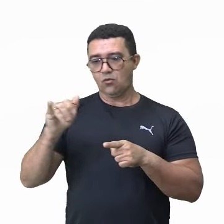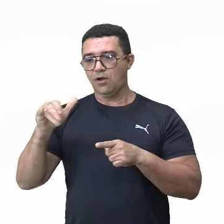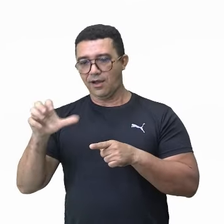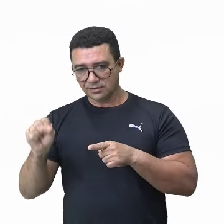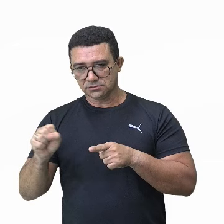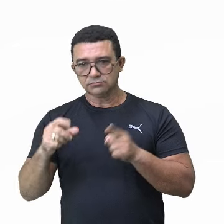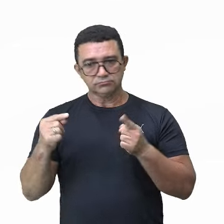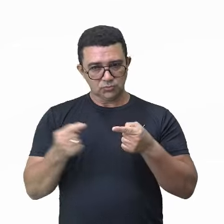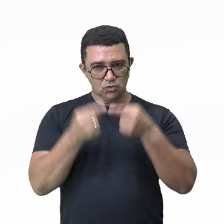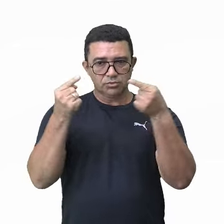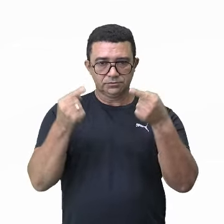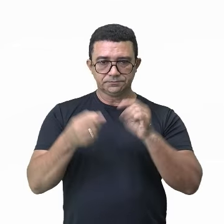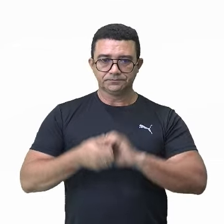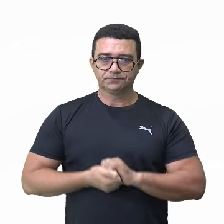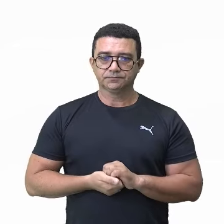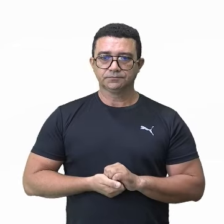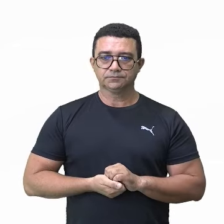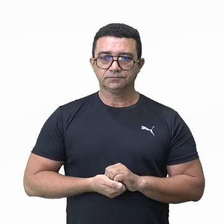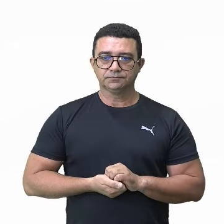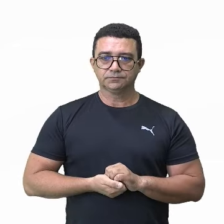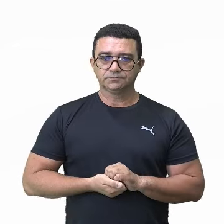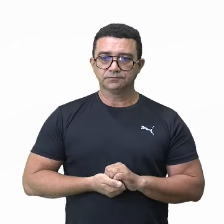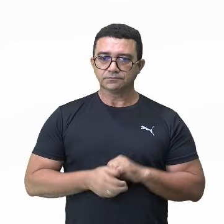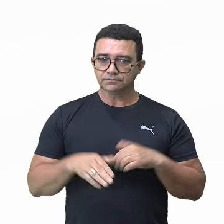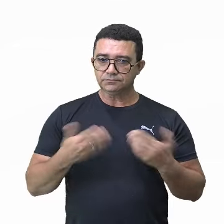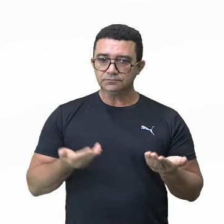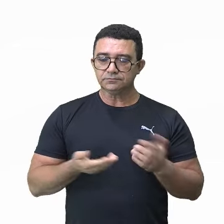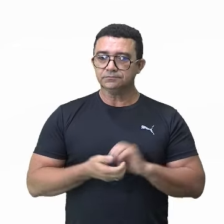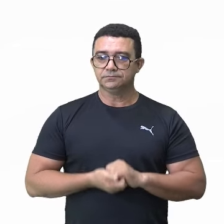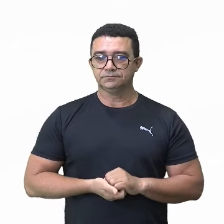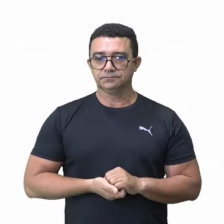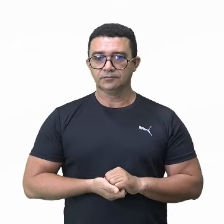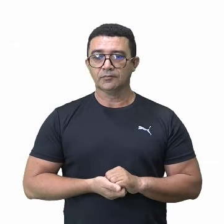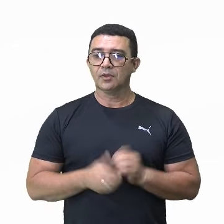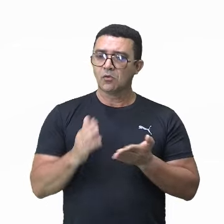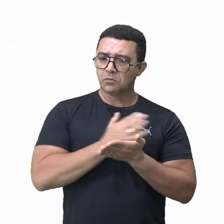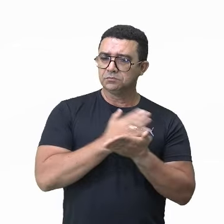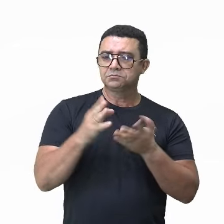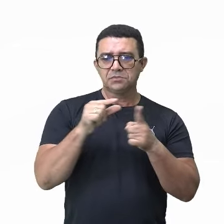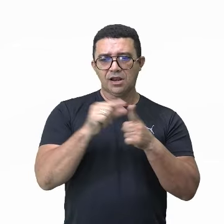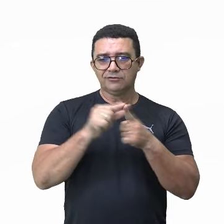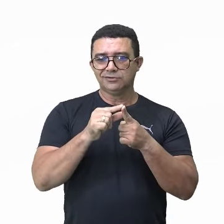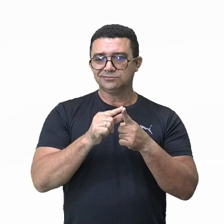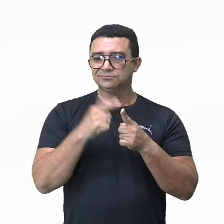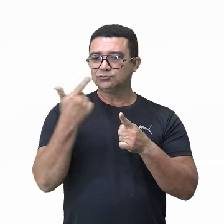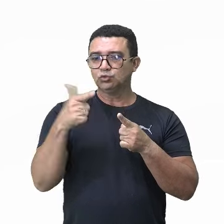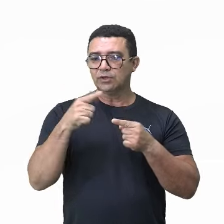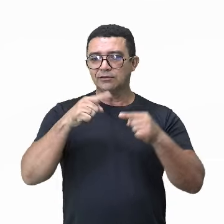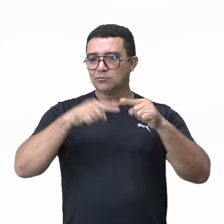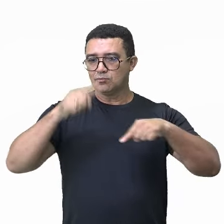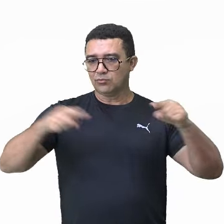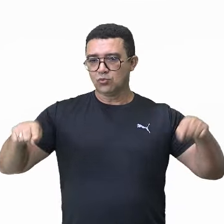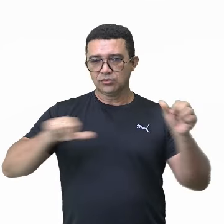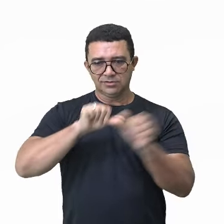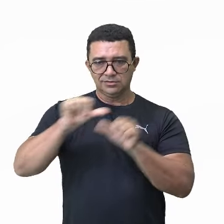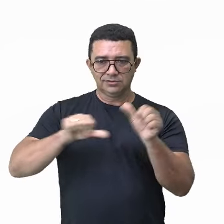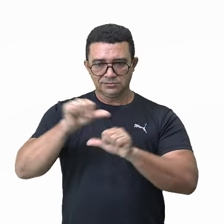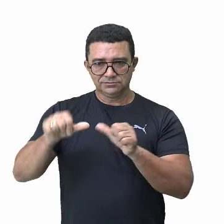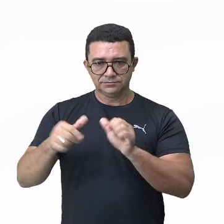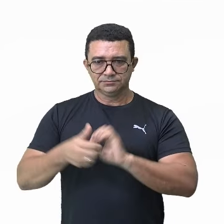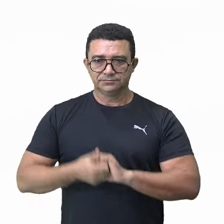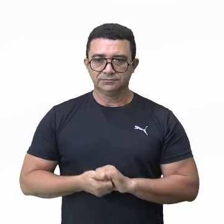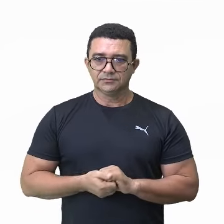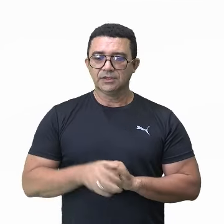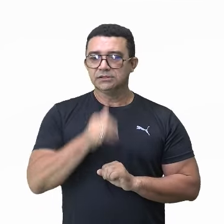são aqueles que são invariáveis ou seja eles não variam não concordam com ninguém então nós temos